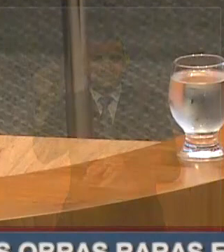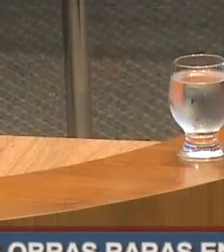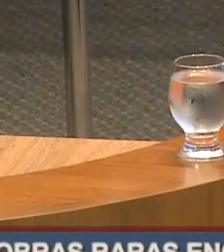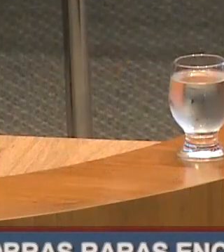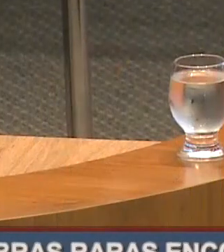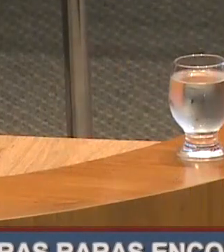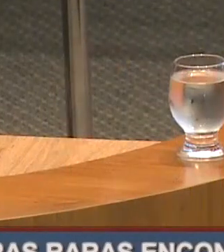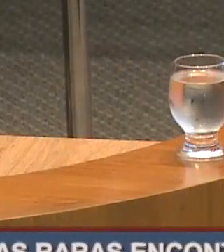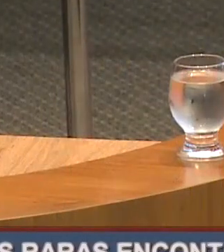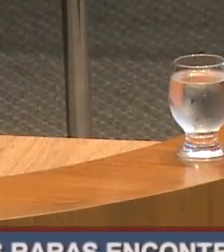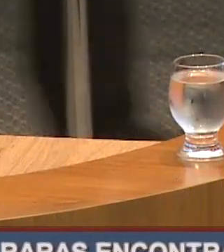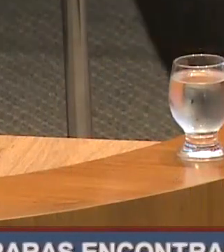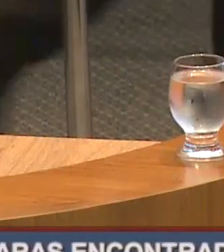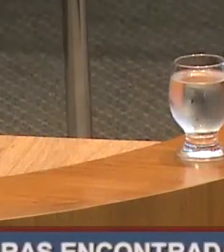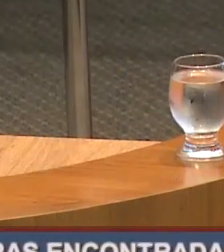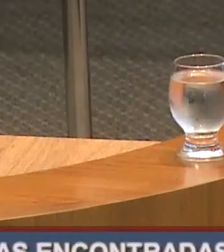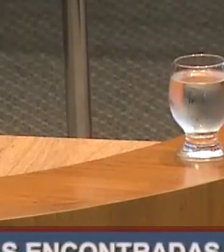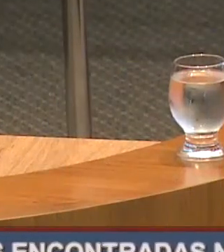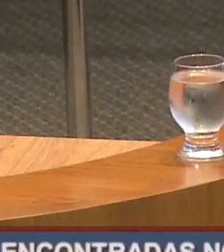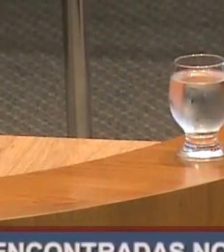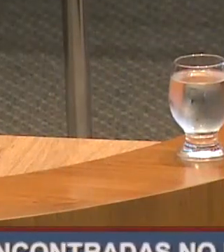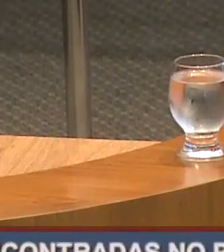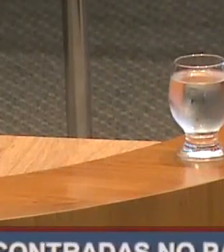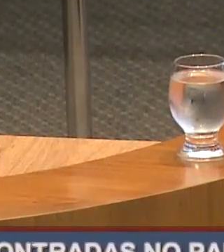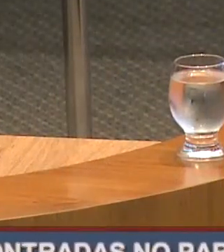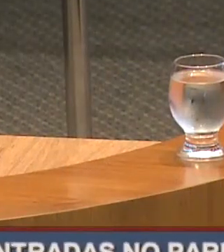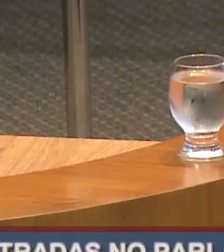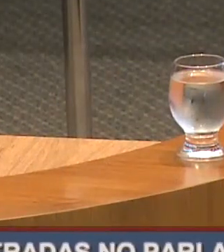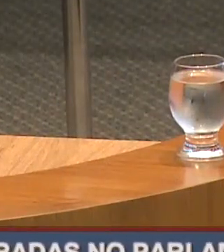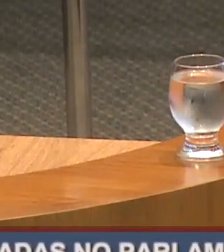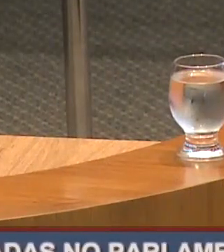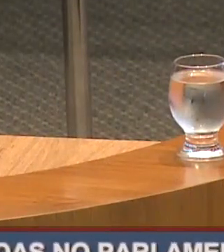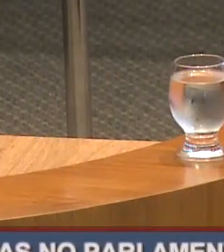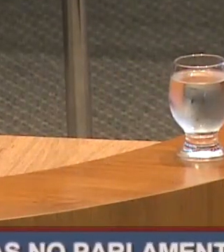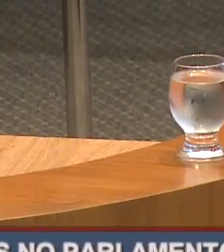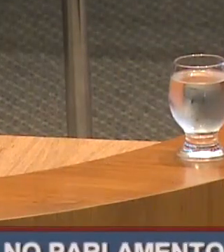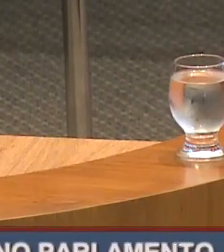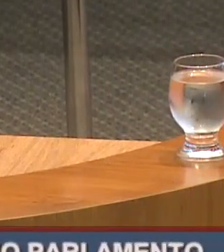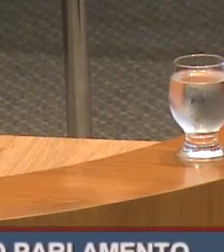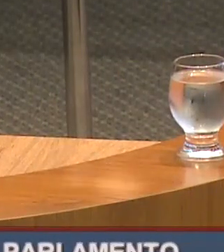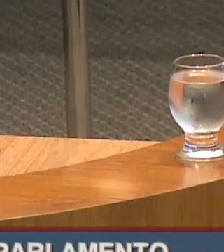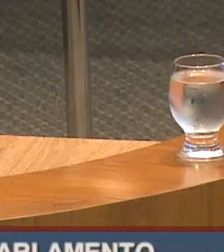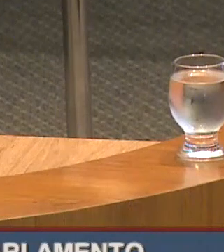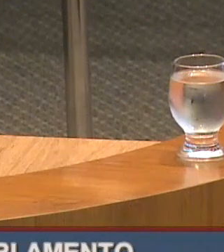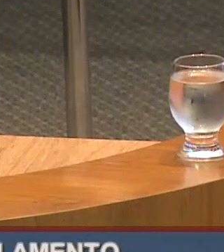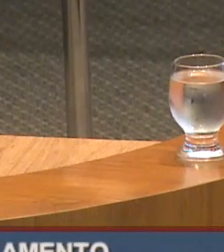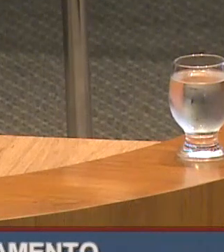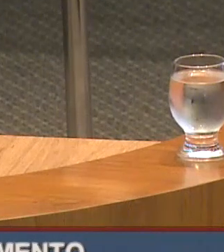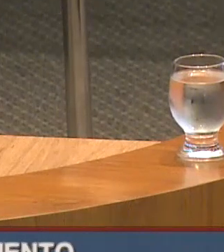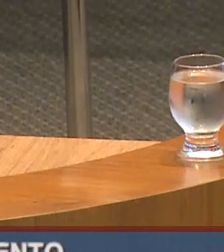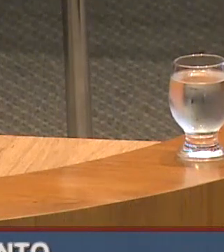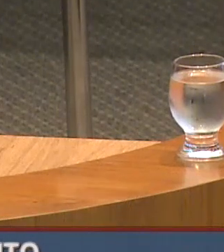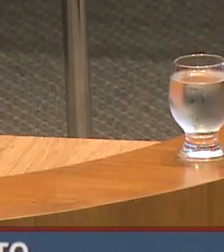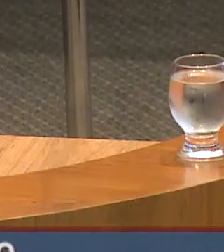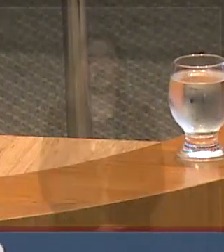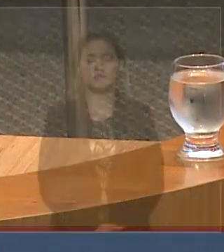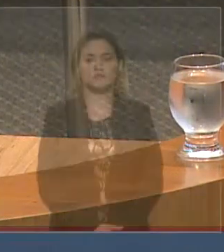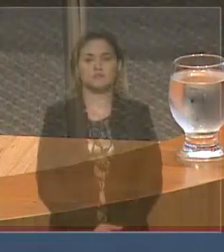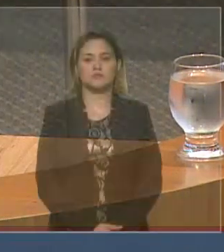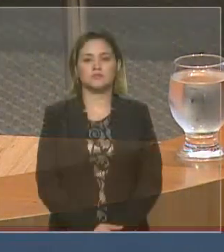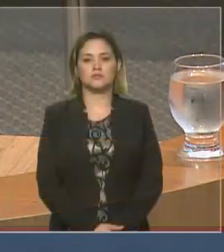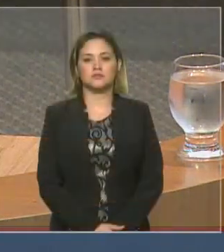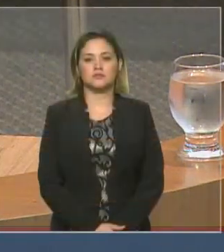vida. E aqui volto à casa paterna, que é a casa do povo, e